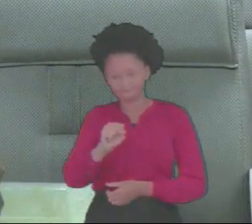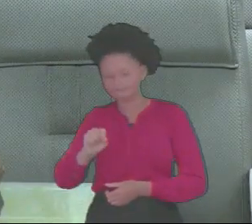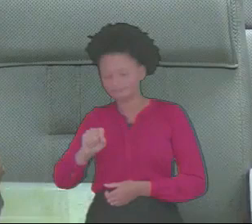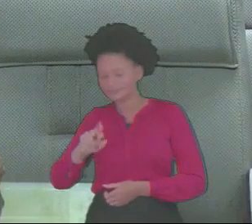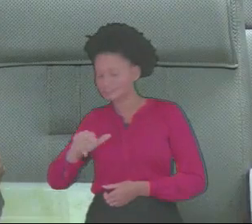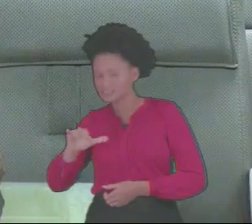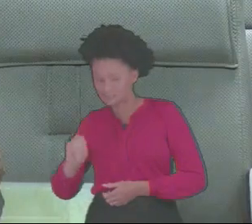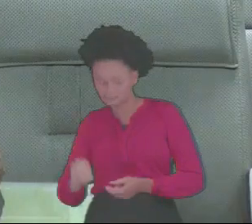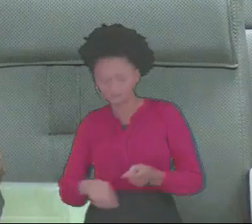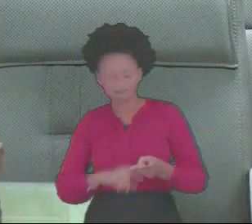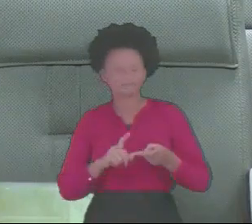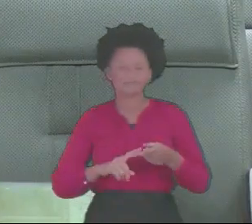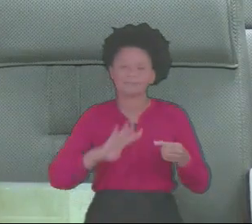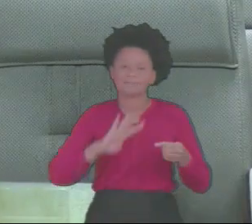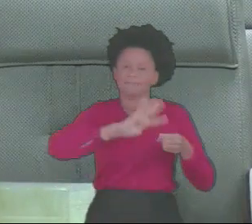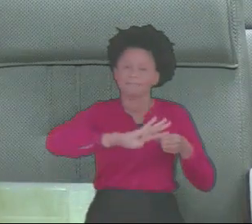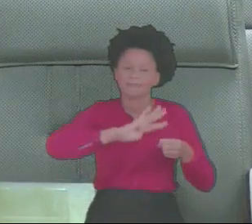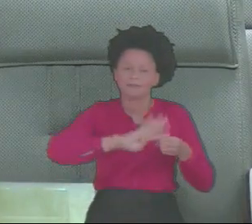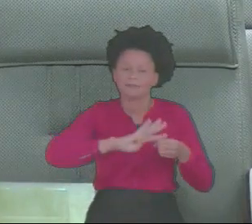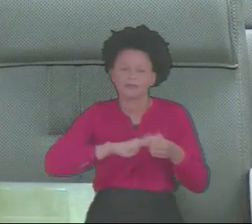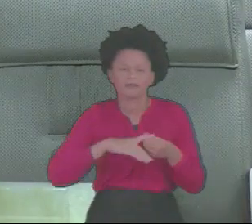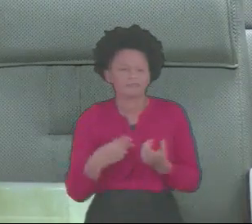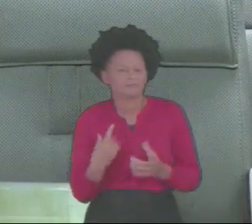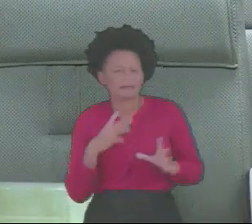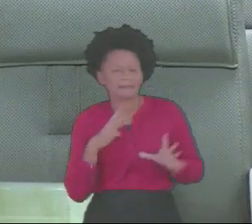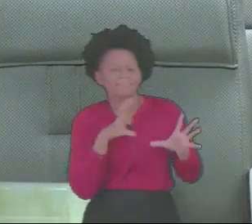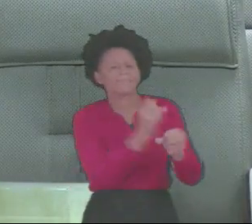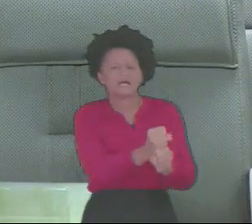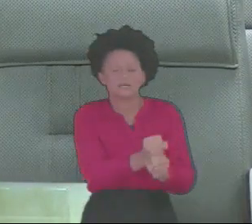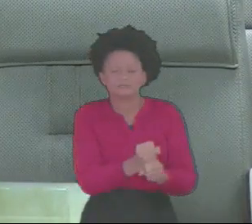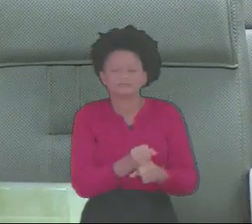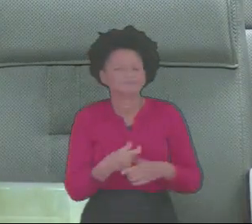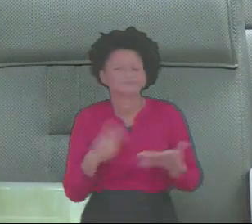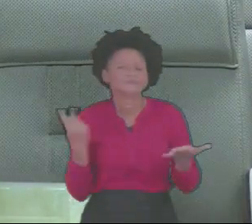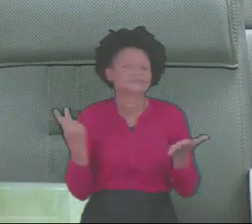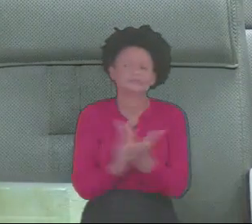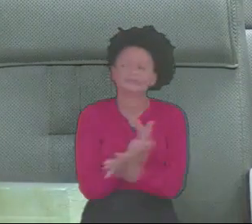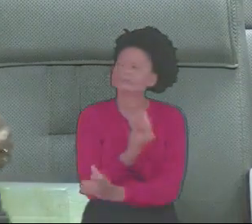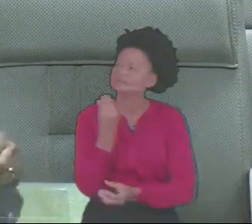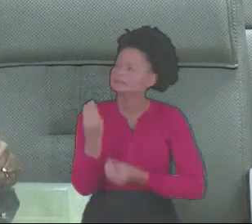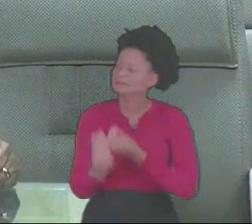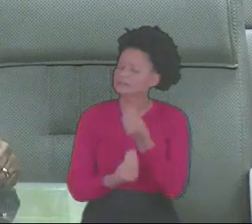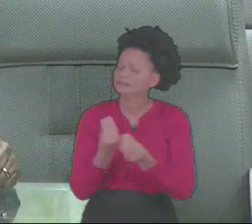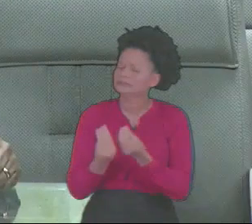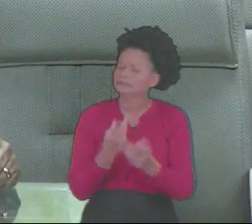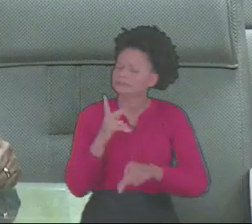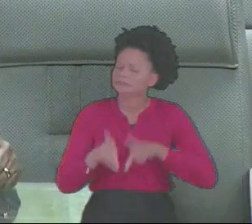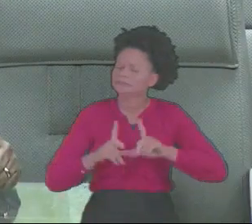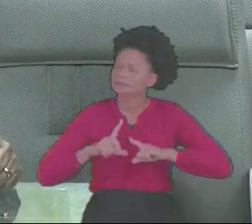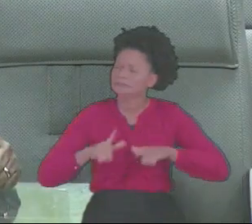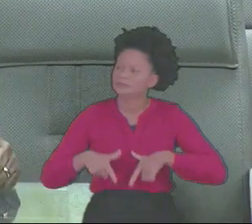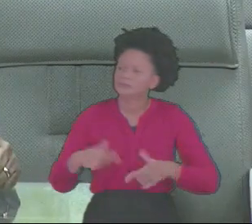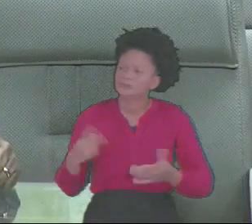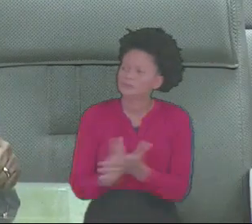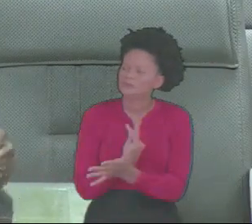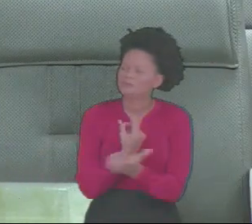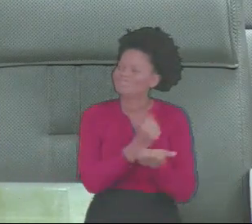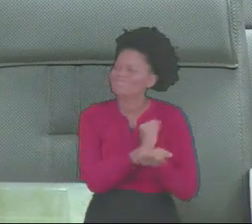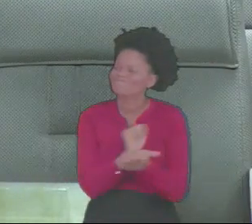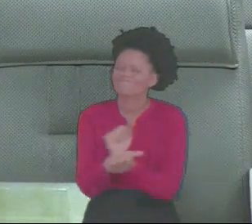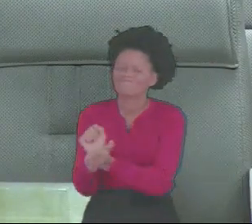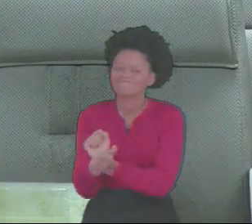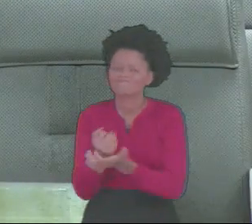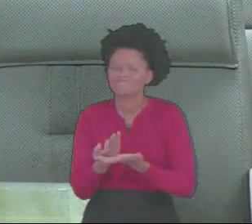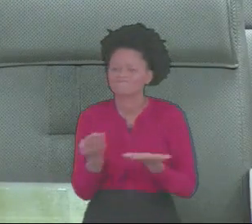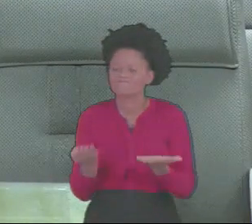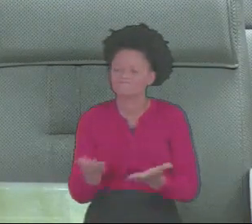Oi e a gente pergunta por que que essas coisas acontecem na vida do povo de Israel Esse é